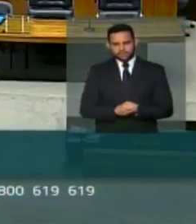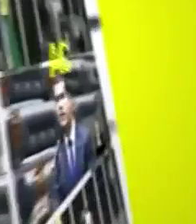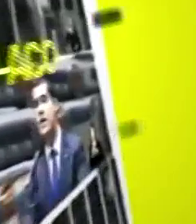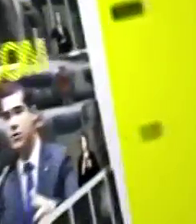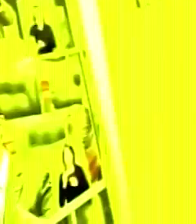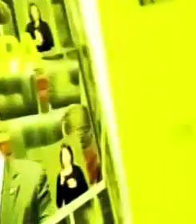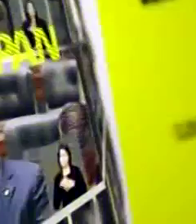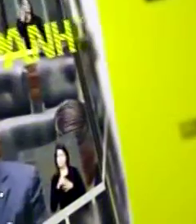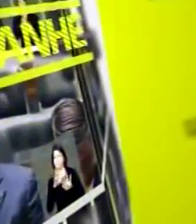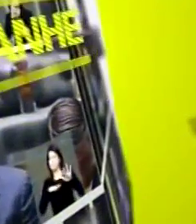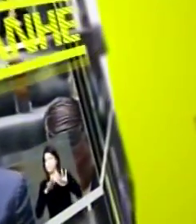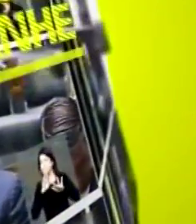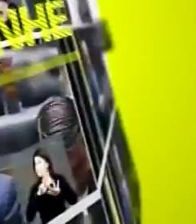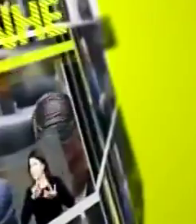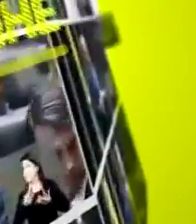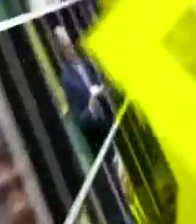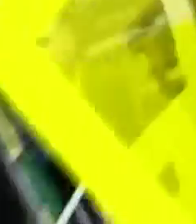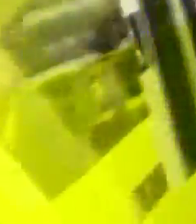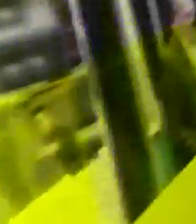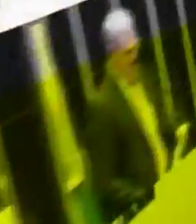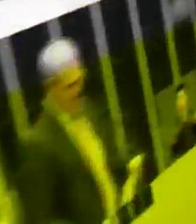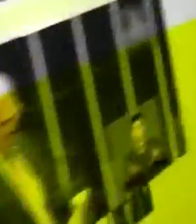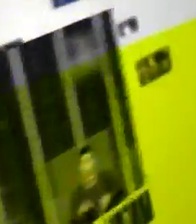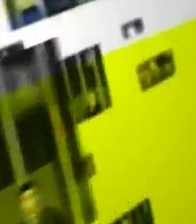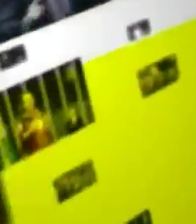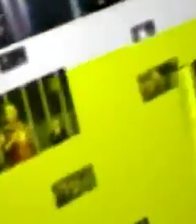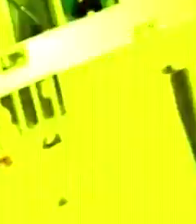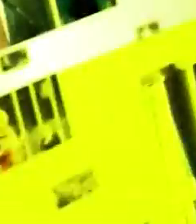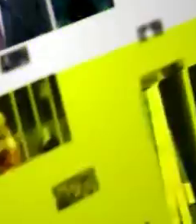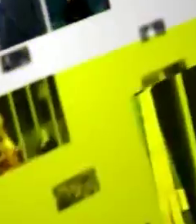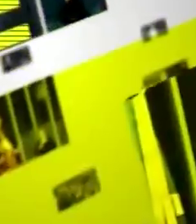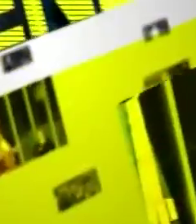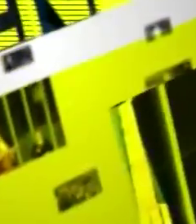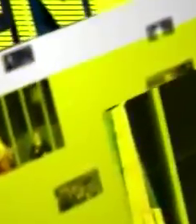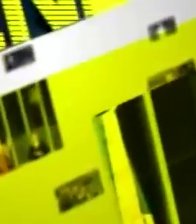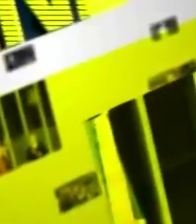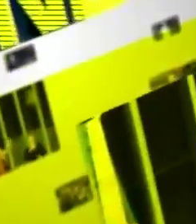Senhor presidente. Que não que sejam menos importantes.